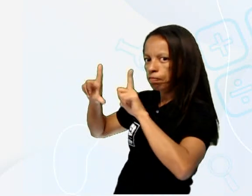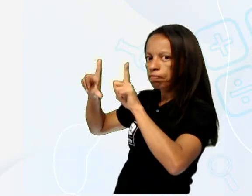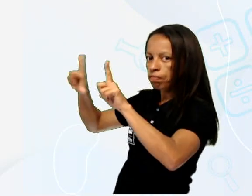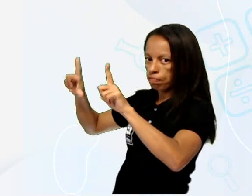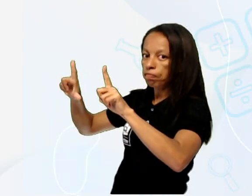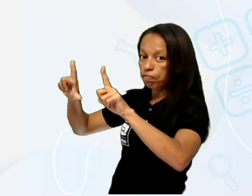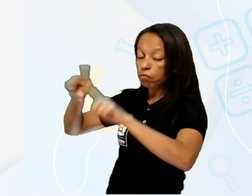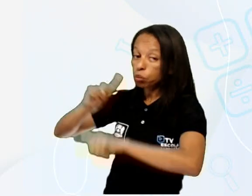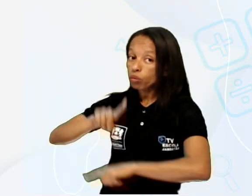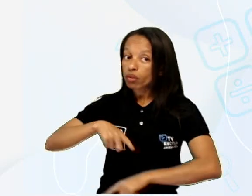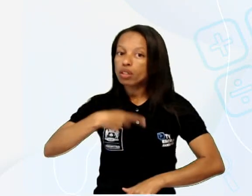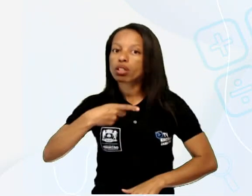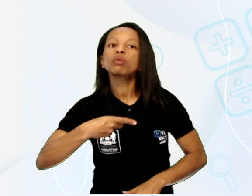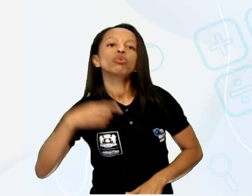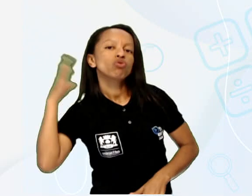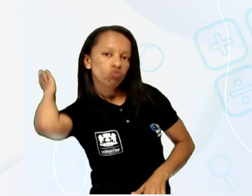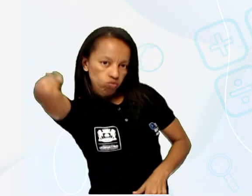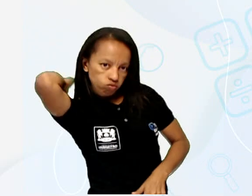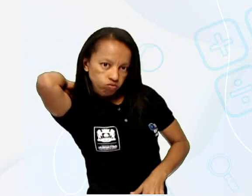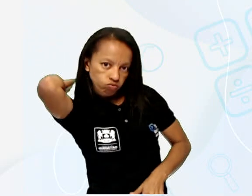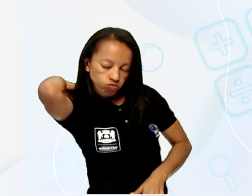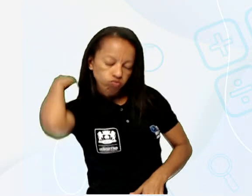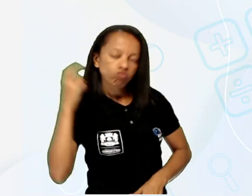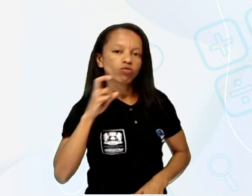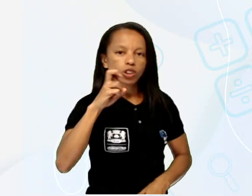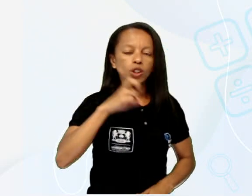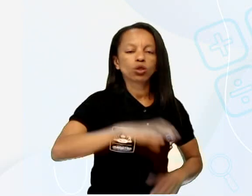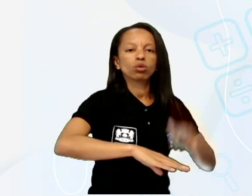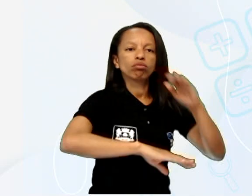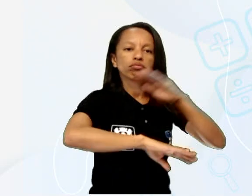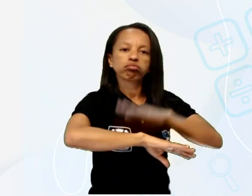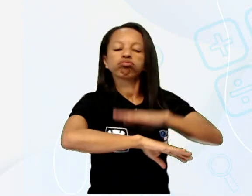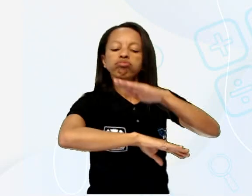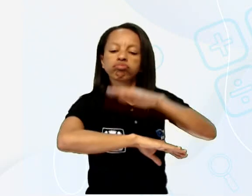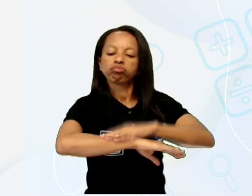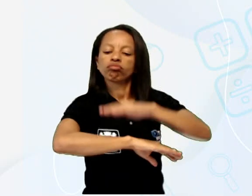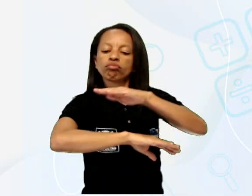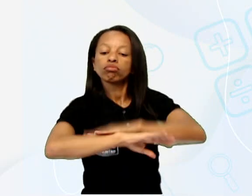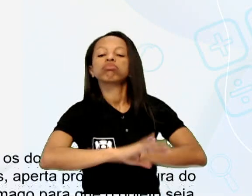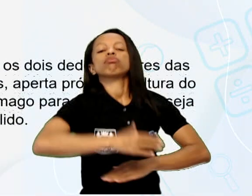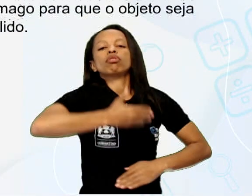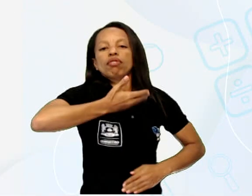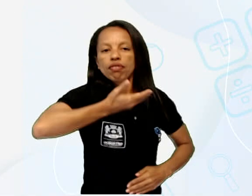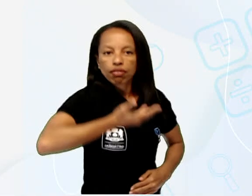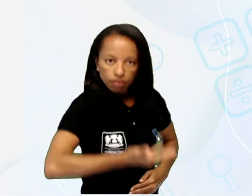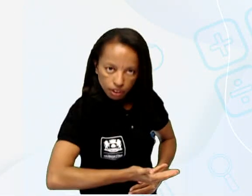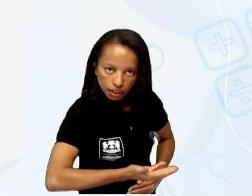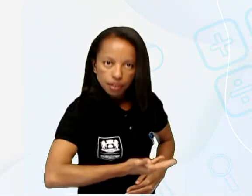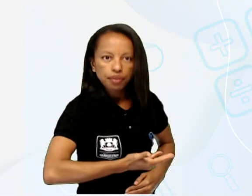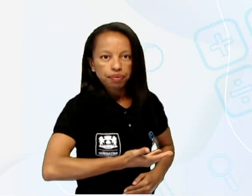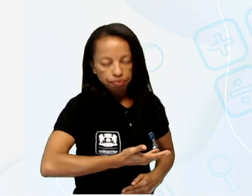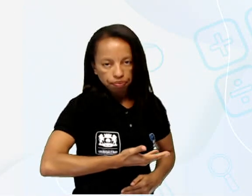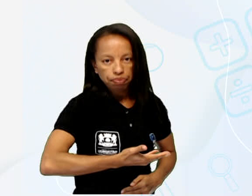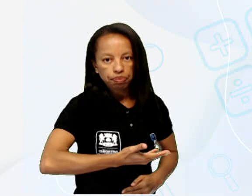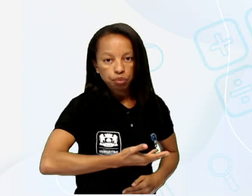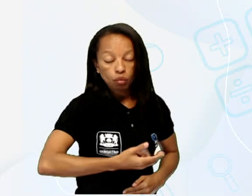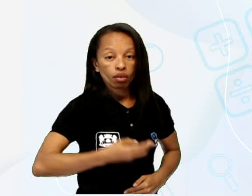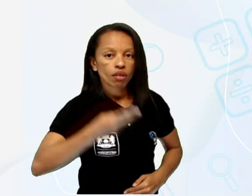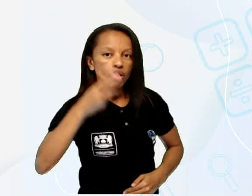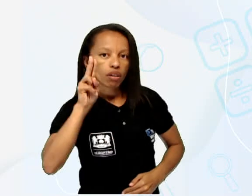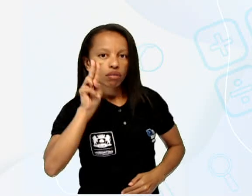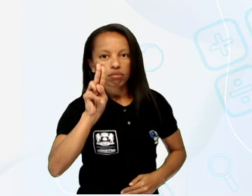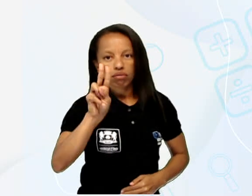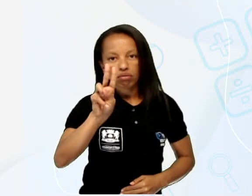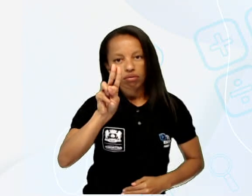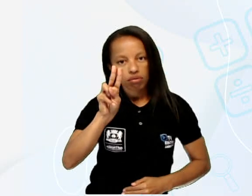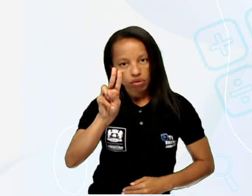tapas fortes, você vira a criança de barriga para cima. E com os 2 dedos